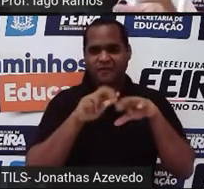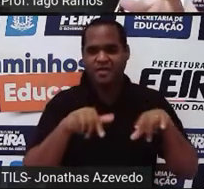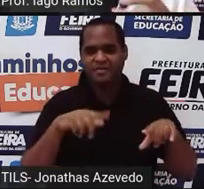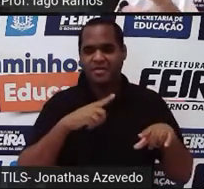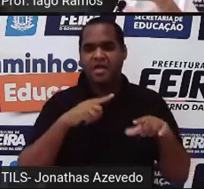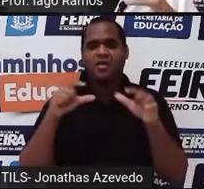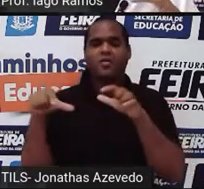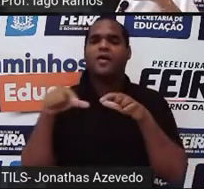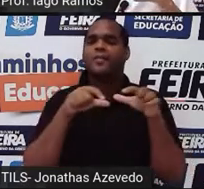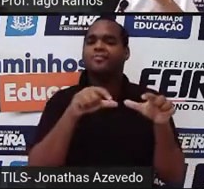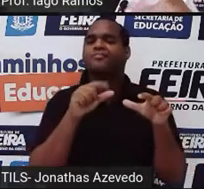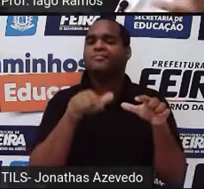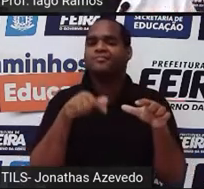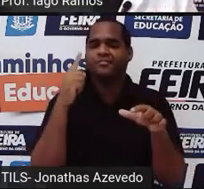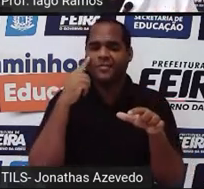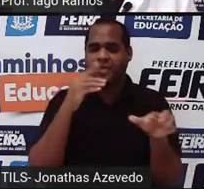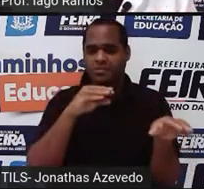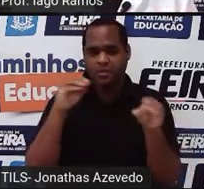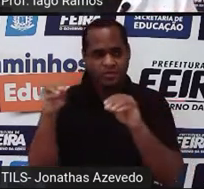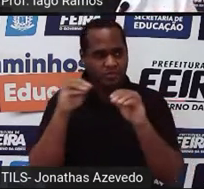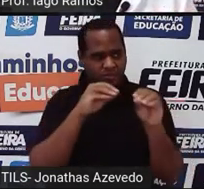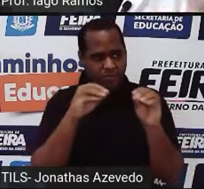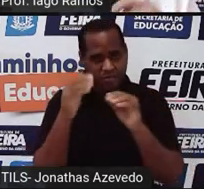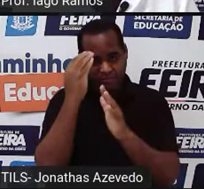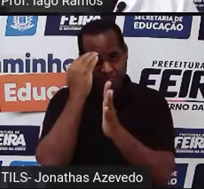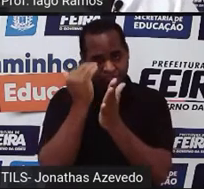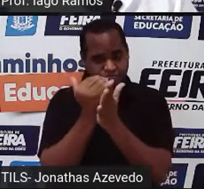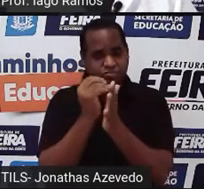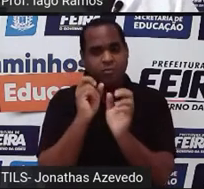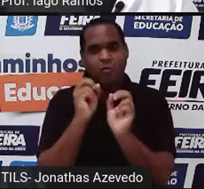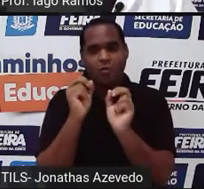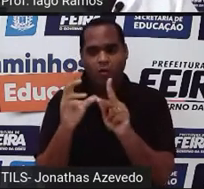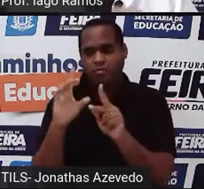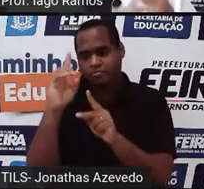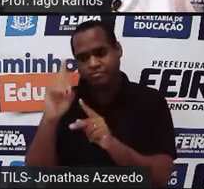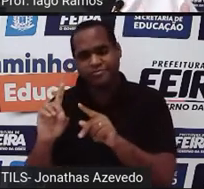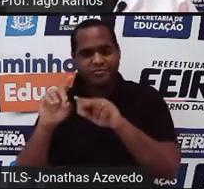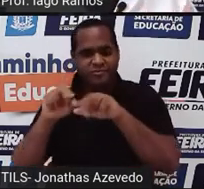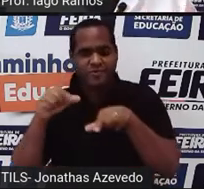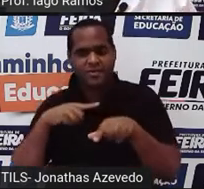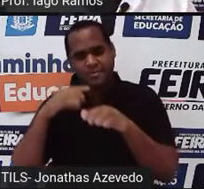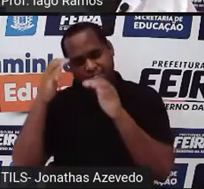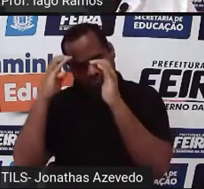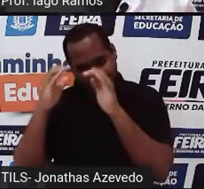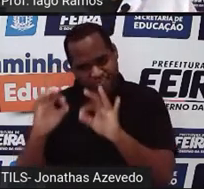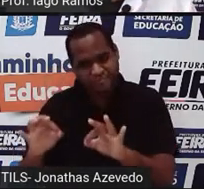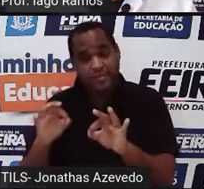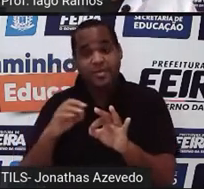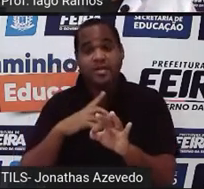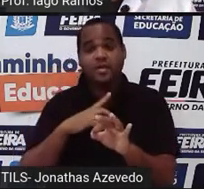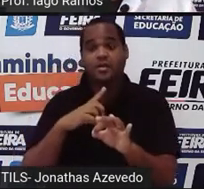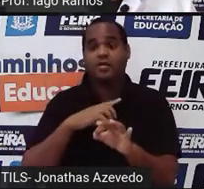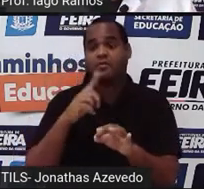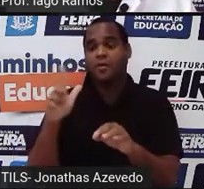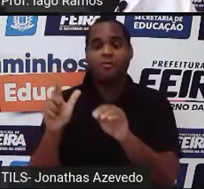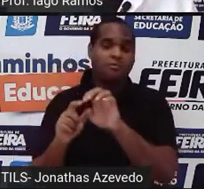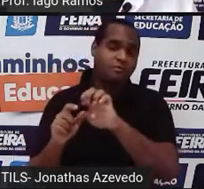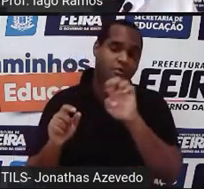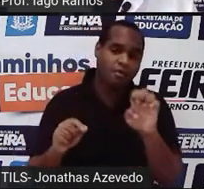essa movimentação tem que ter um sentido ou uma direção. Sentido para a direita ou para a